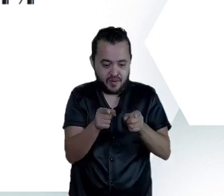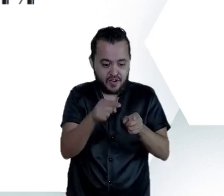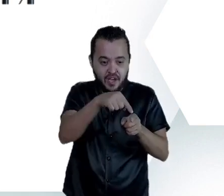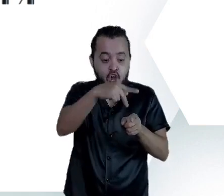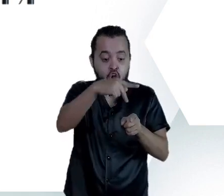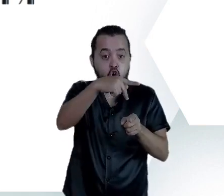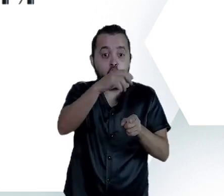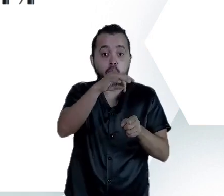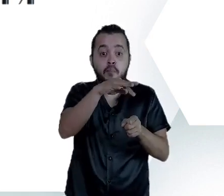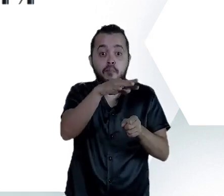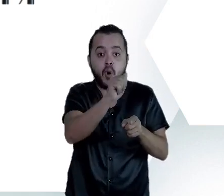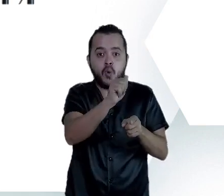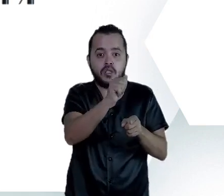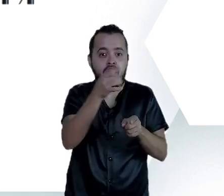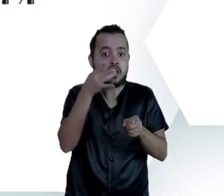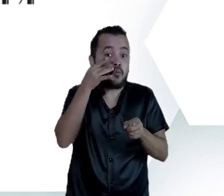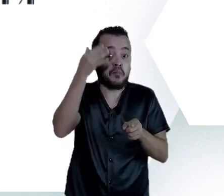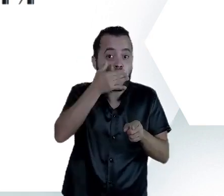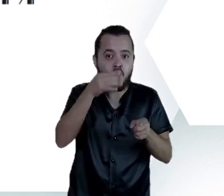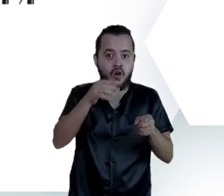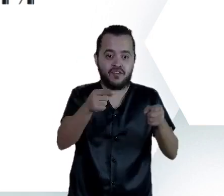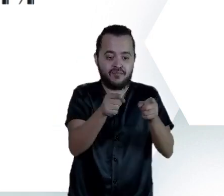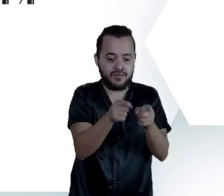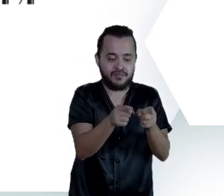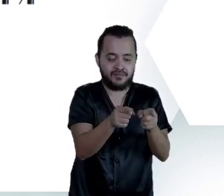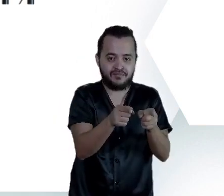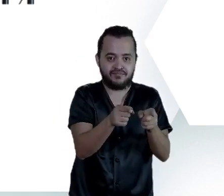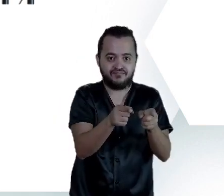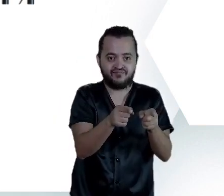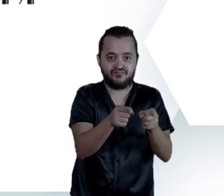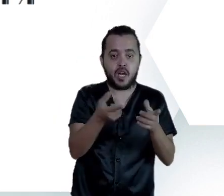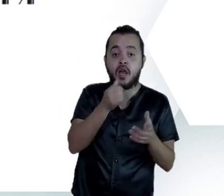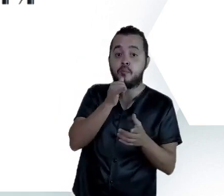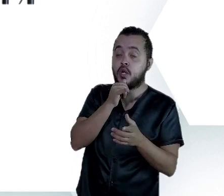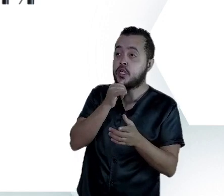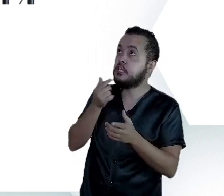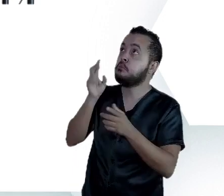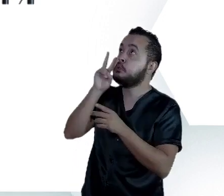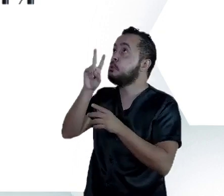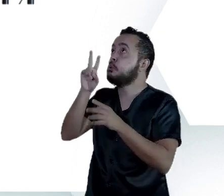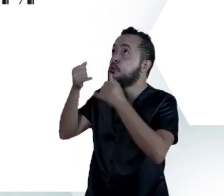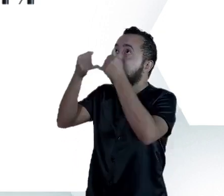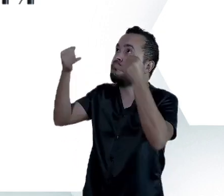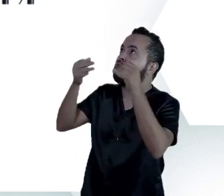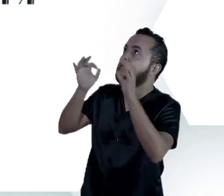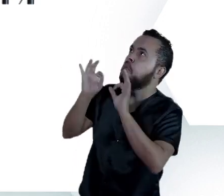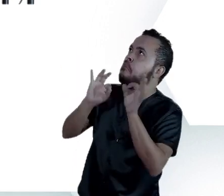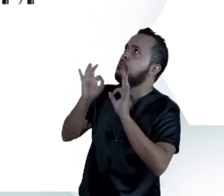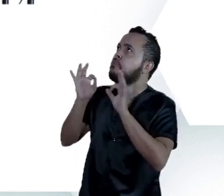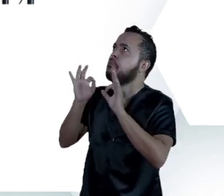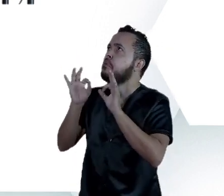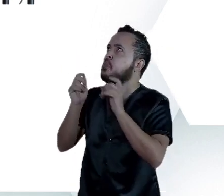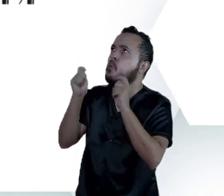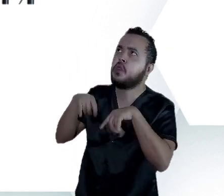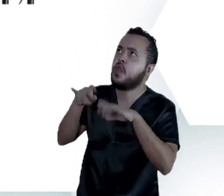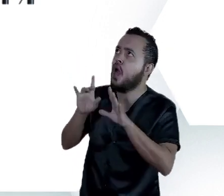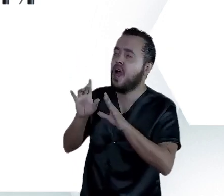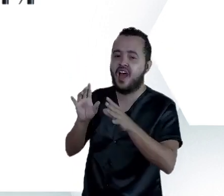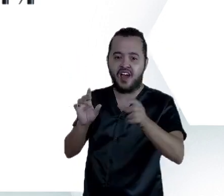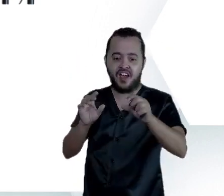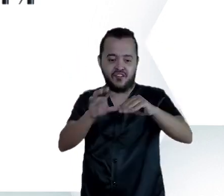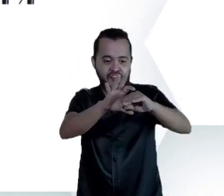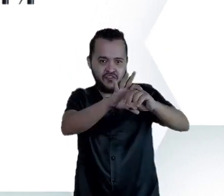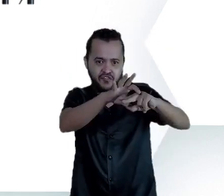vocês, eu utilizo o alicate amperímetro. Ele vai estar abraçando, né, a fiação, então eu coloco ele